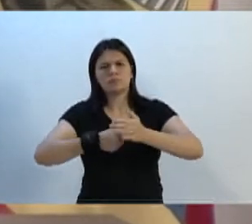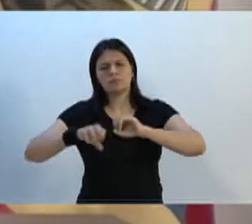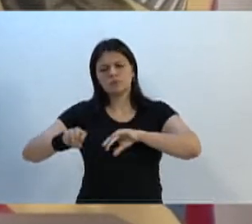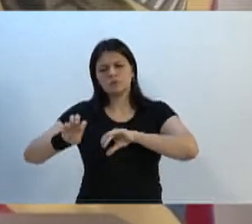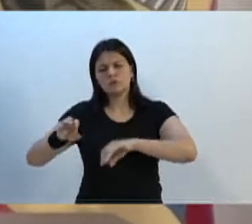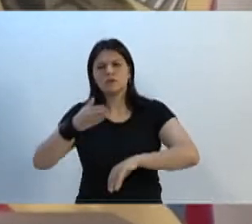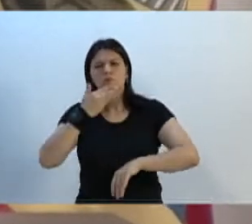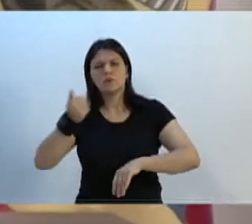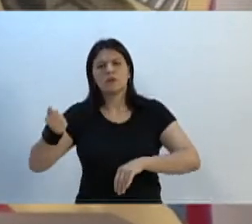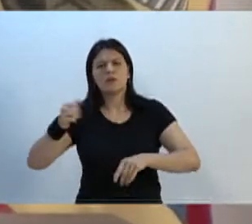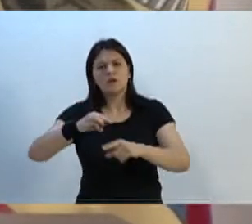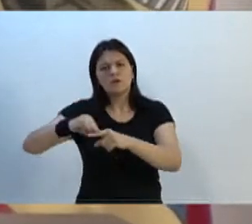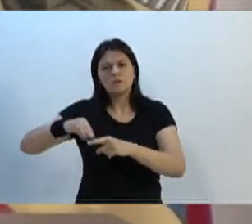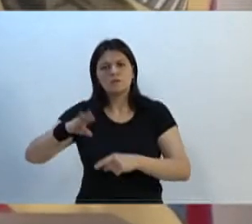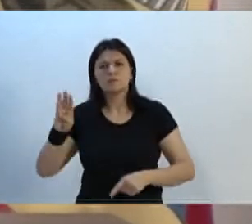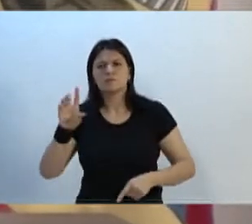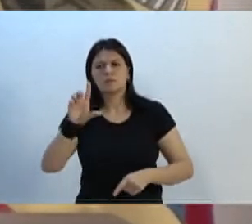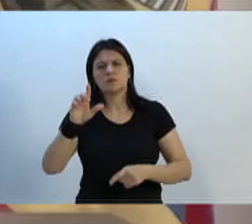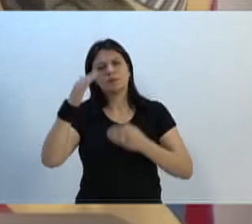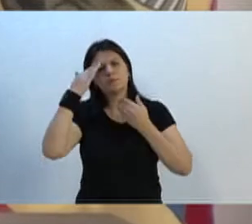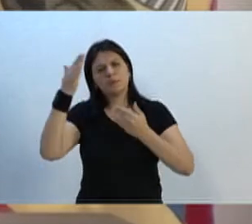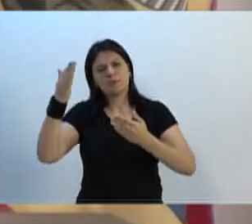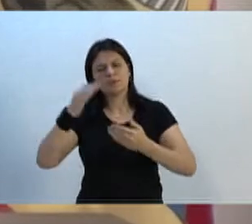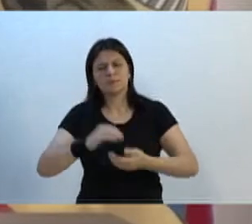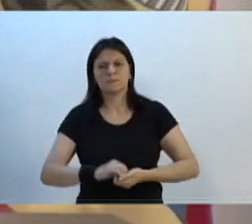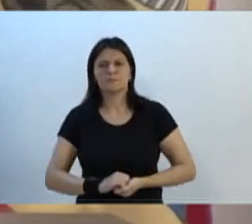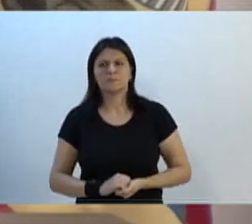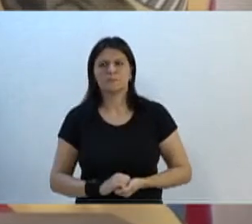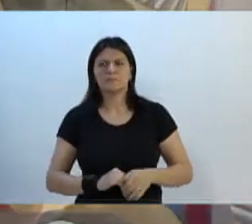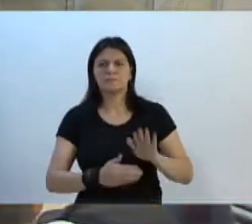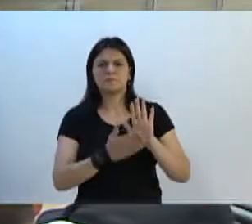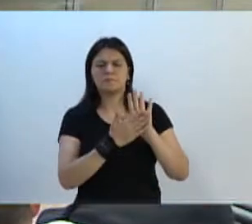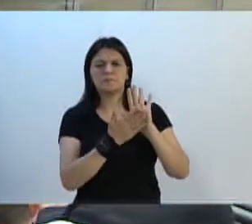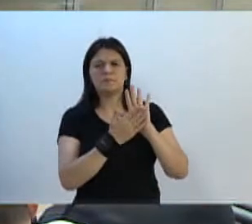educação melhor no município de Blumenau Muito obrigado